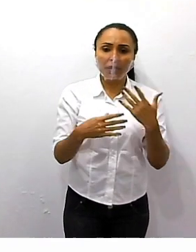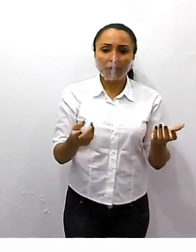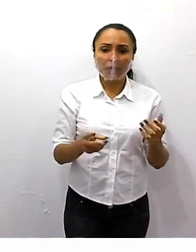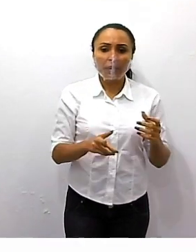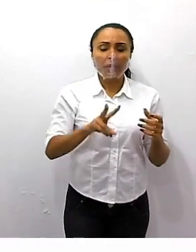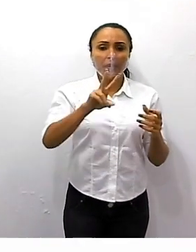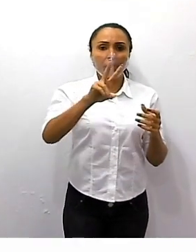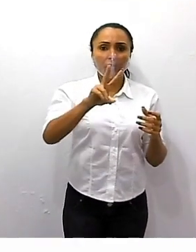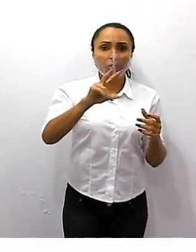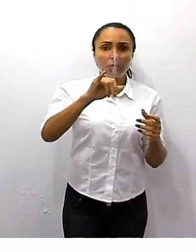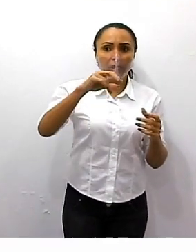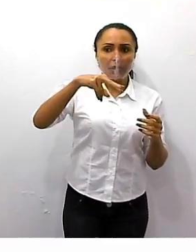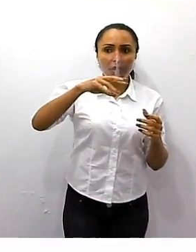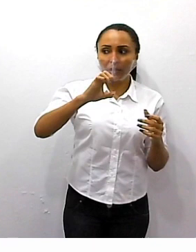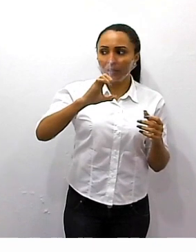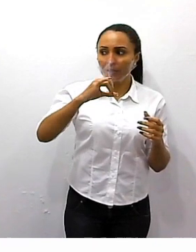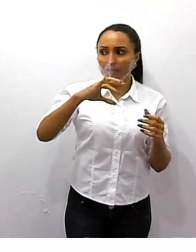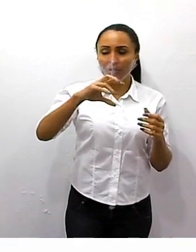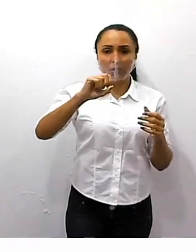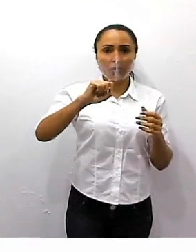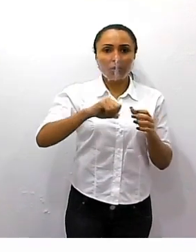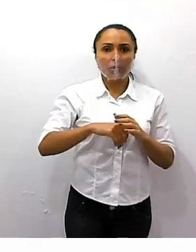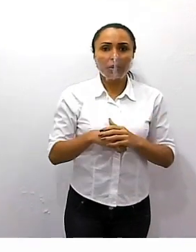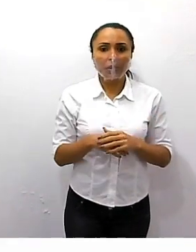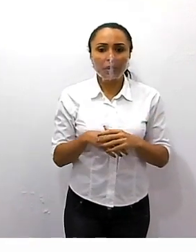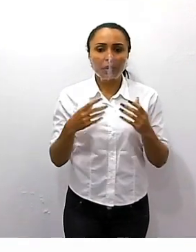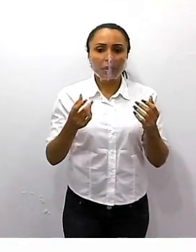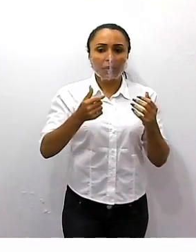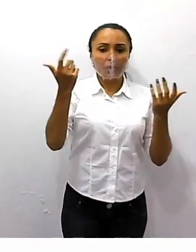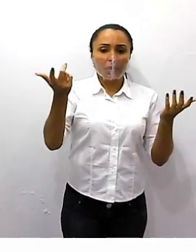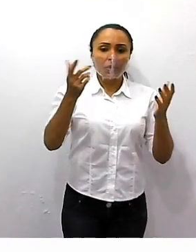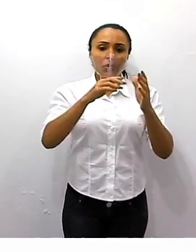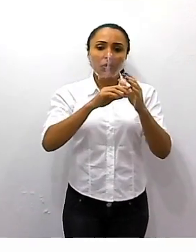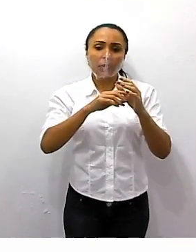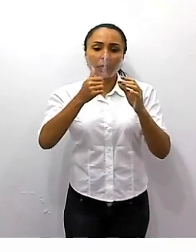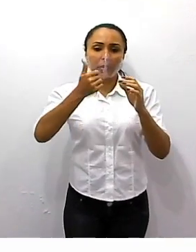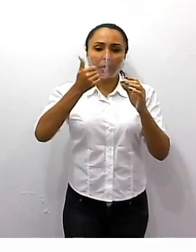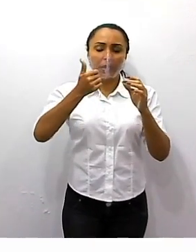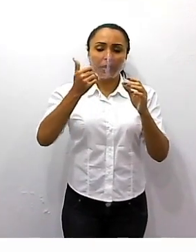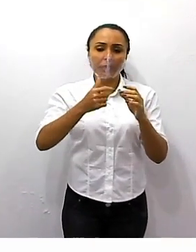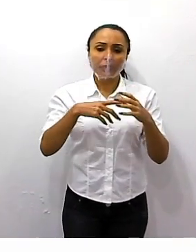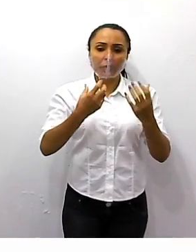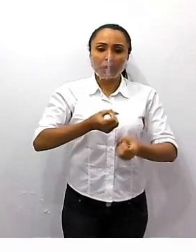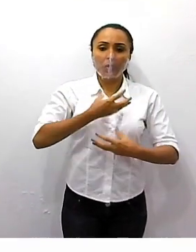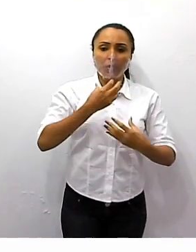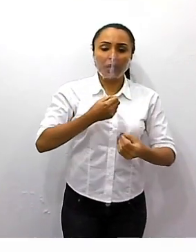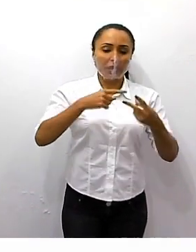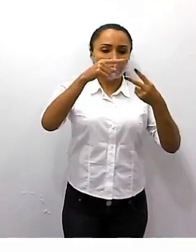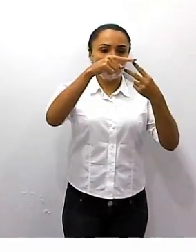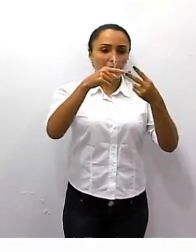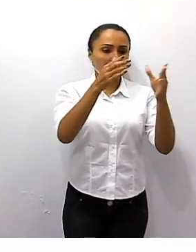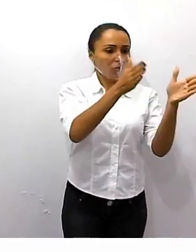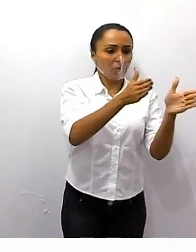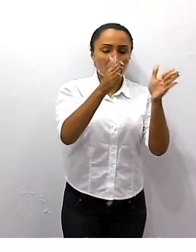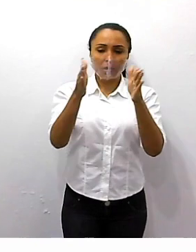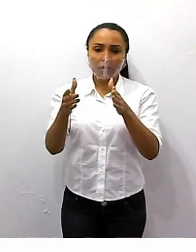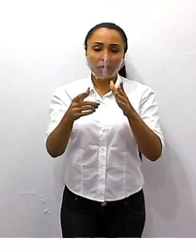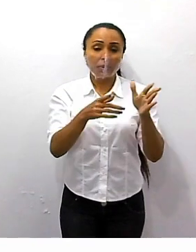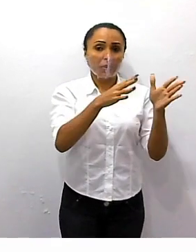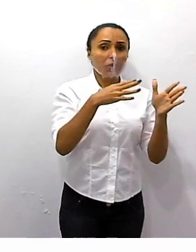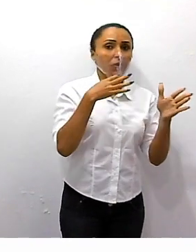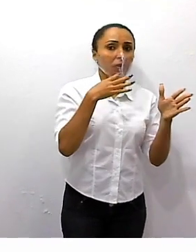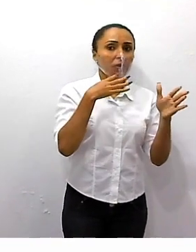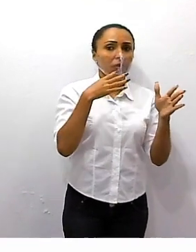Moraes, rapidinho, olha lá. Primeiro, sua obra poética costuma ser dividida em duas fases. A primeira é conhecida